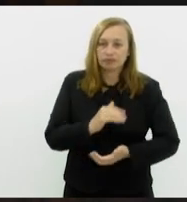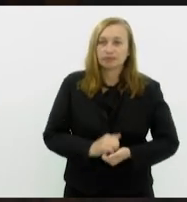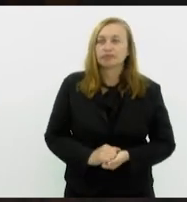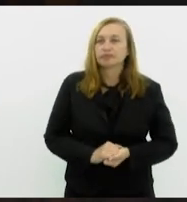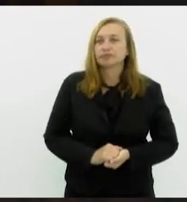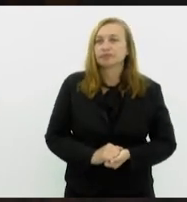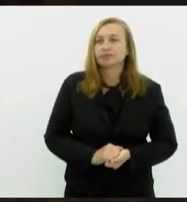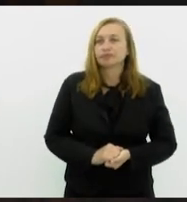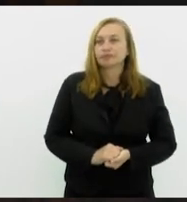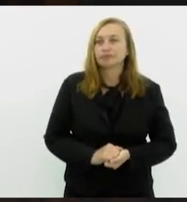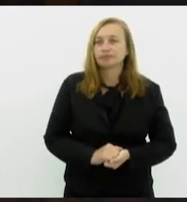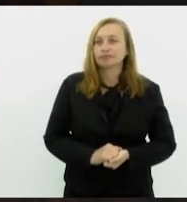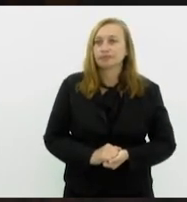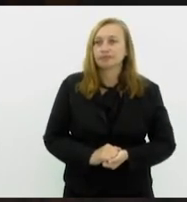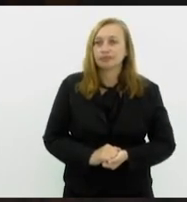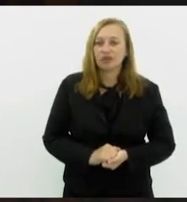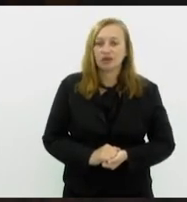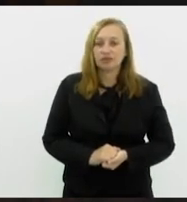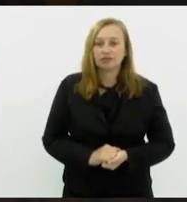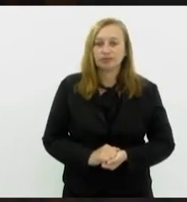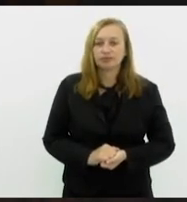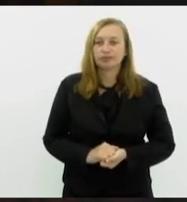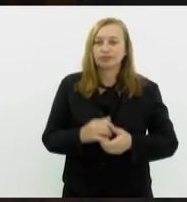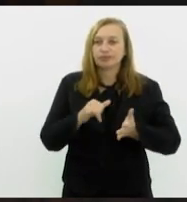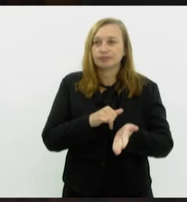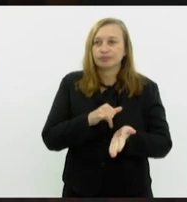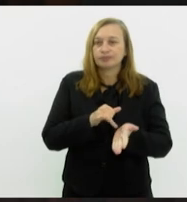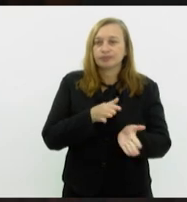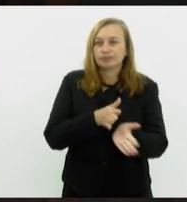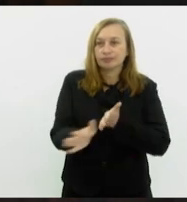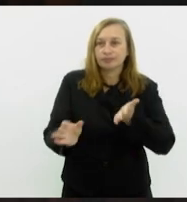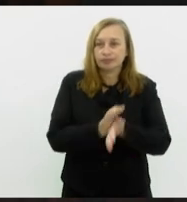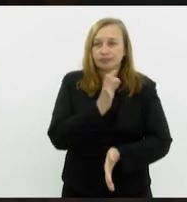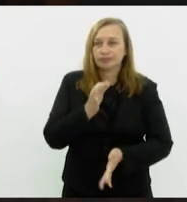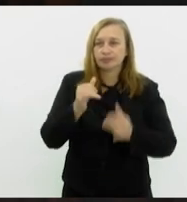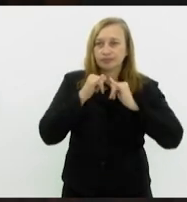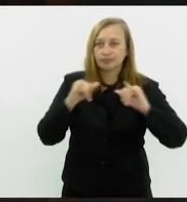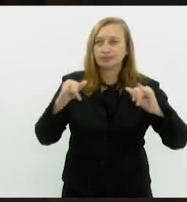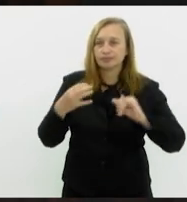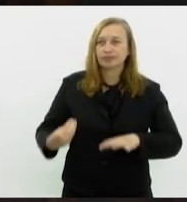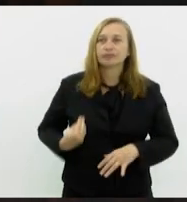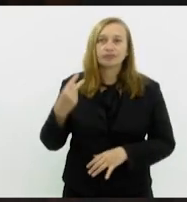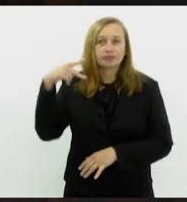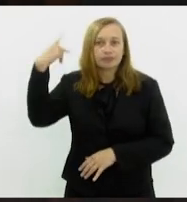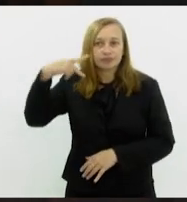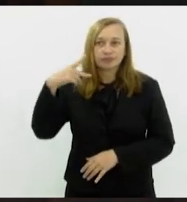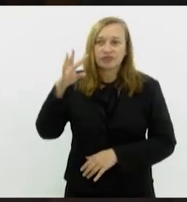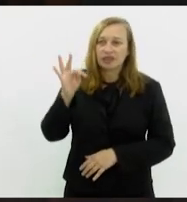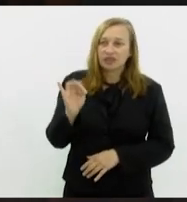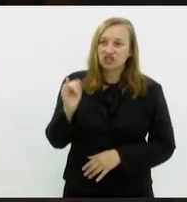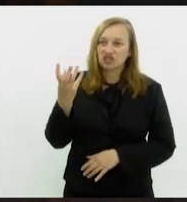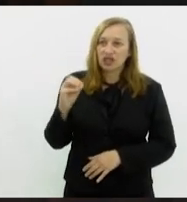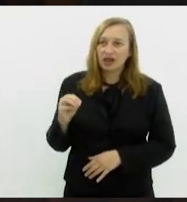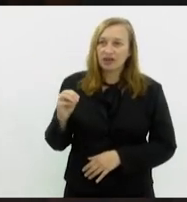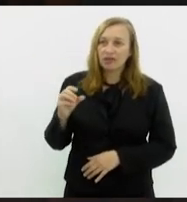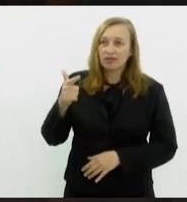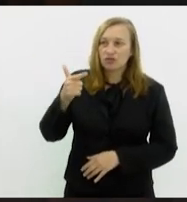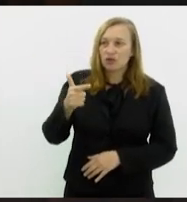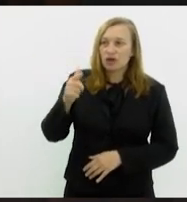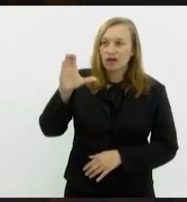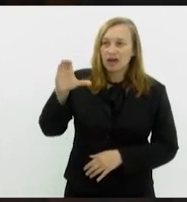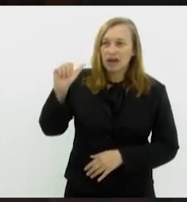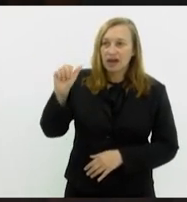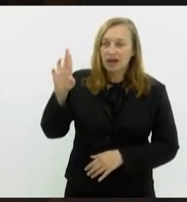comissão, aprovado. Vai à publicação. Anunciar a presença do vereador Tiago Careca, de Japeri, e